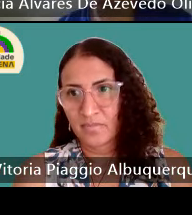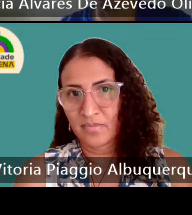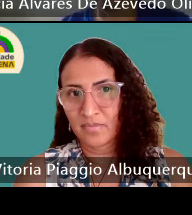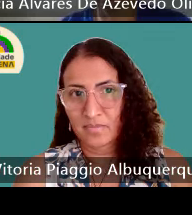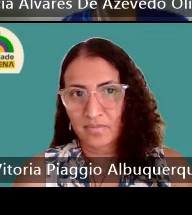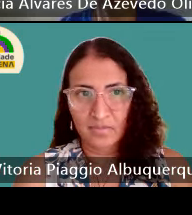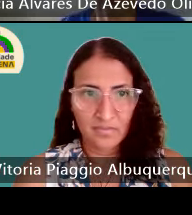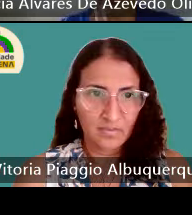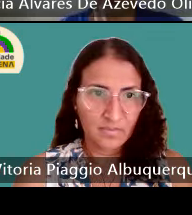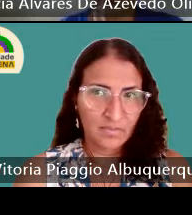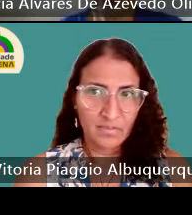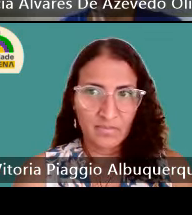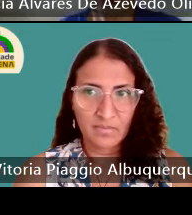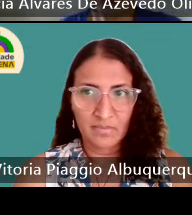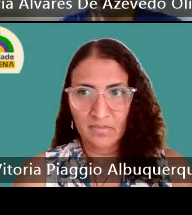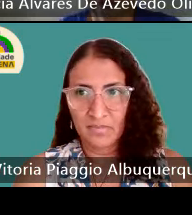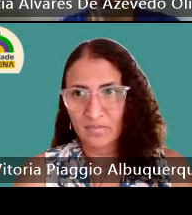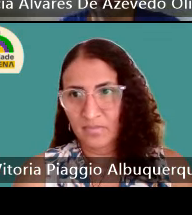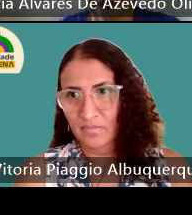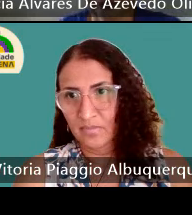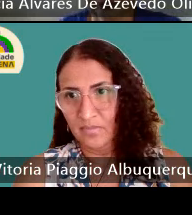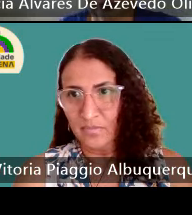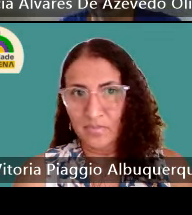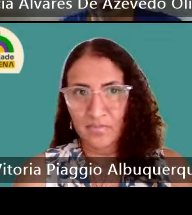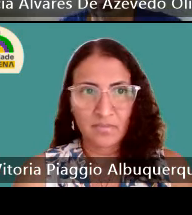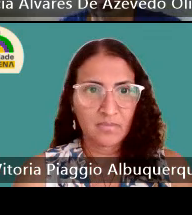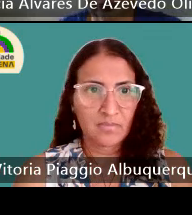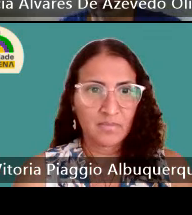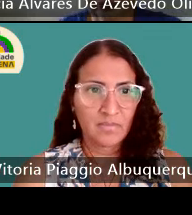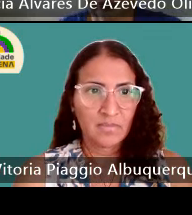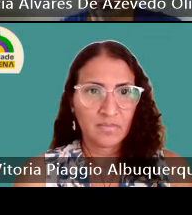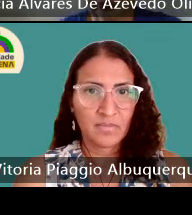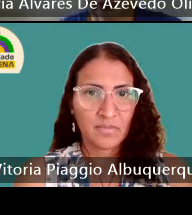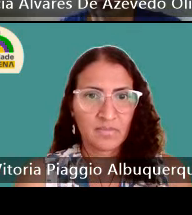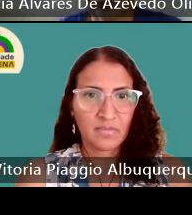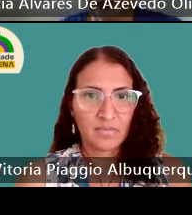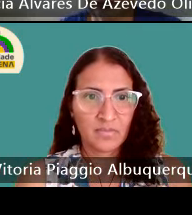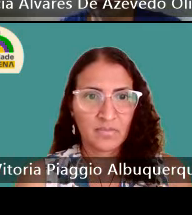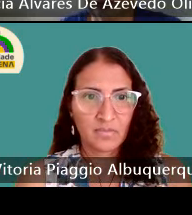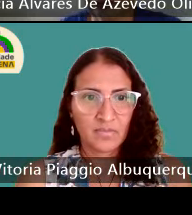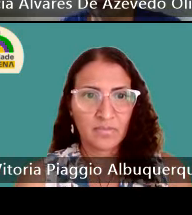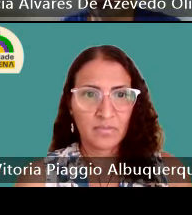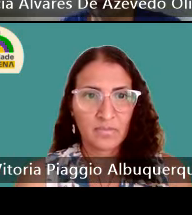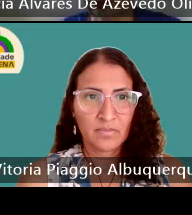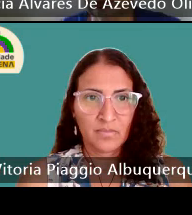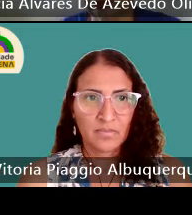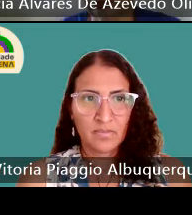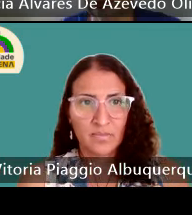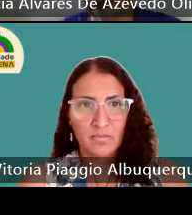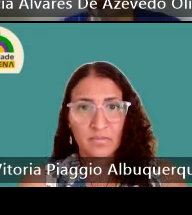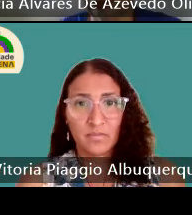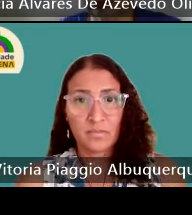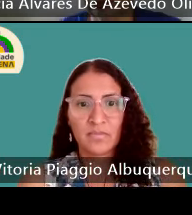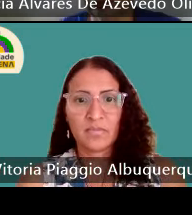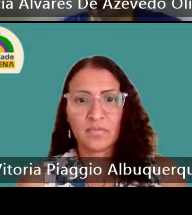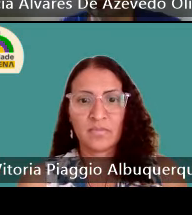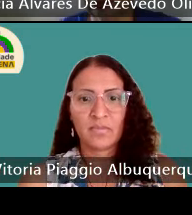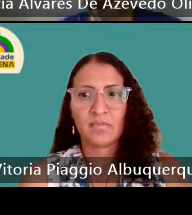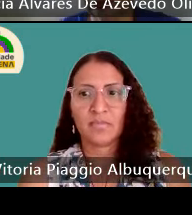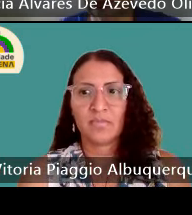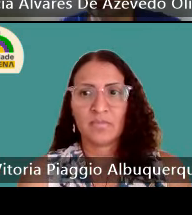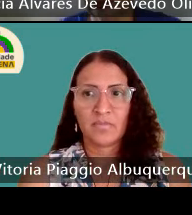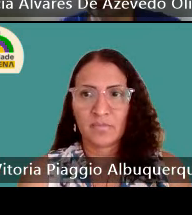eh eu queria focar muito na questão do erro porque e é justamente aí que eu acho que a gente tem